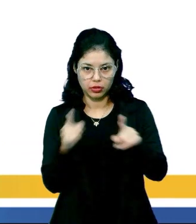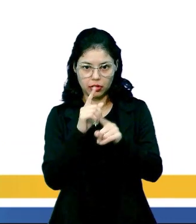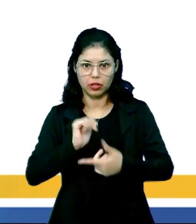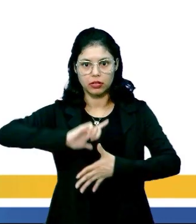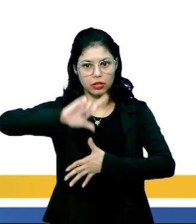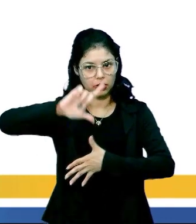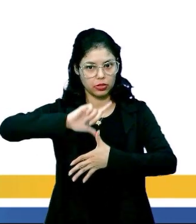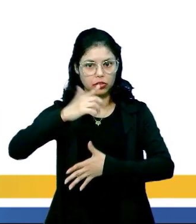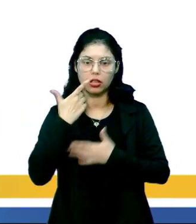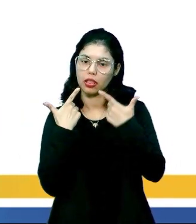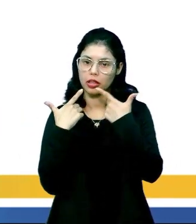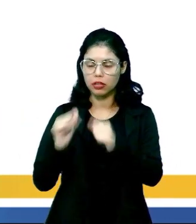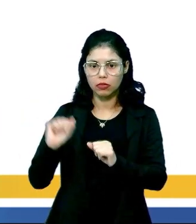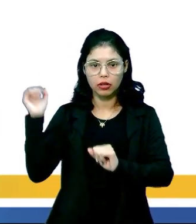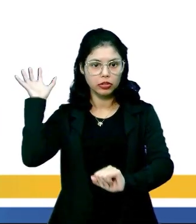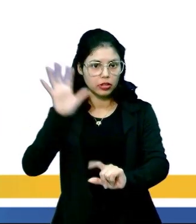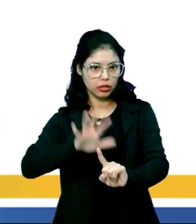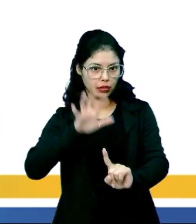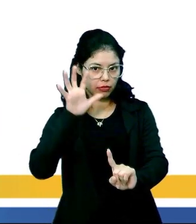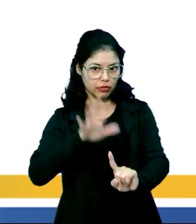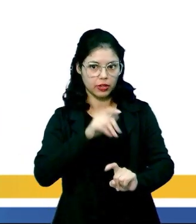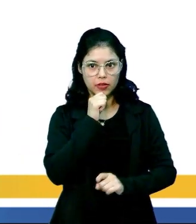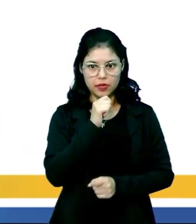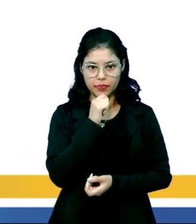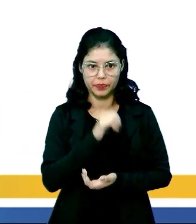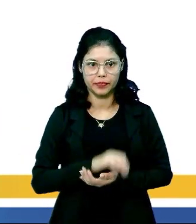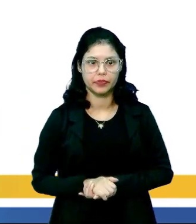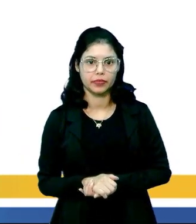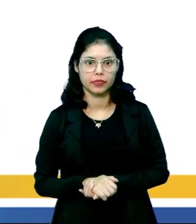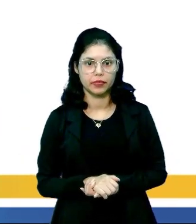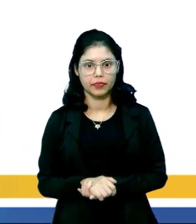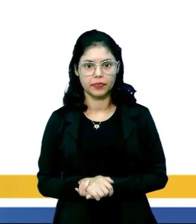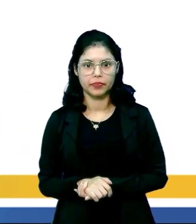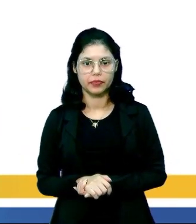artists and musicians or language